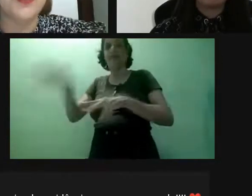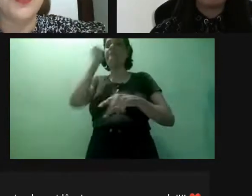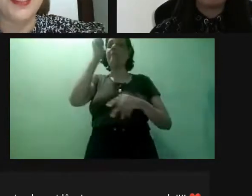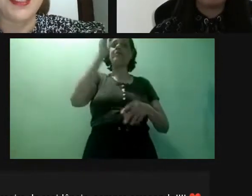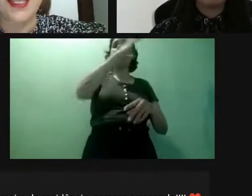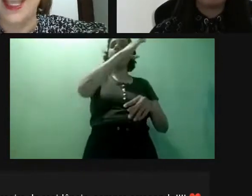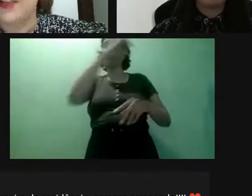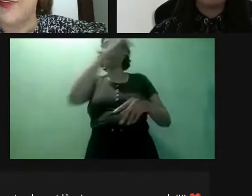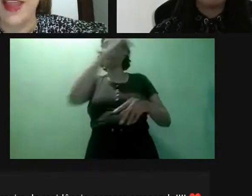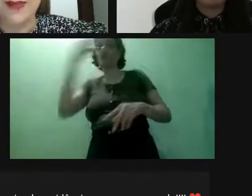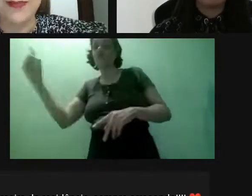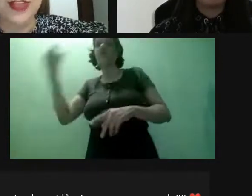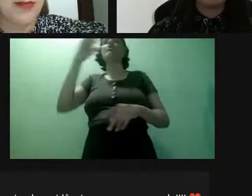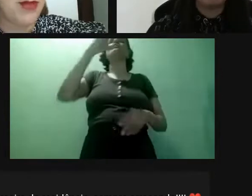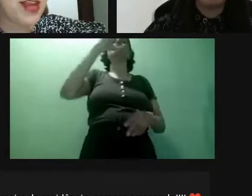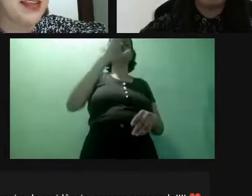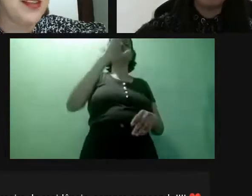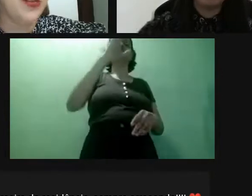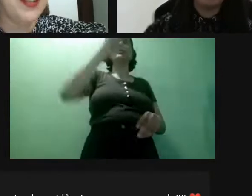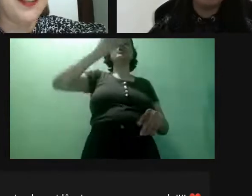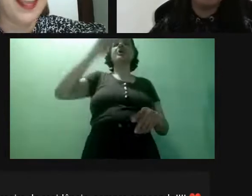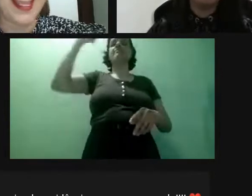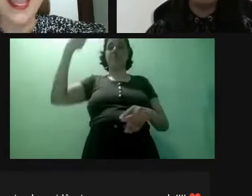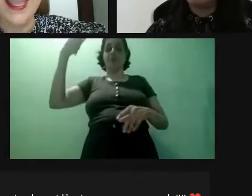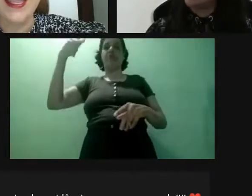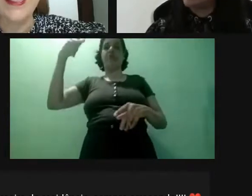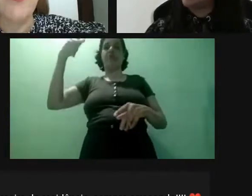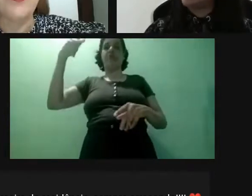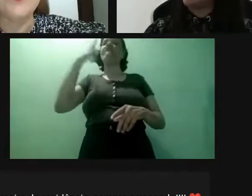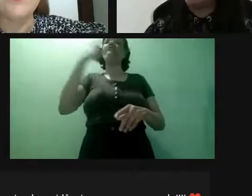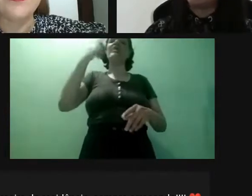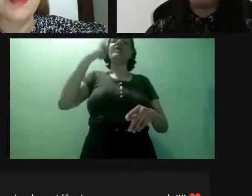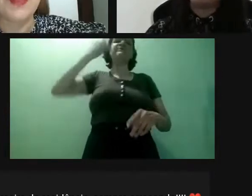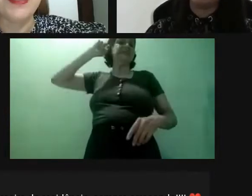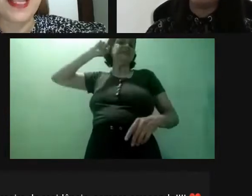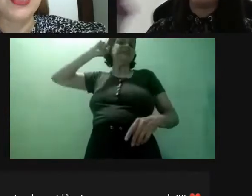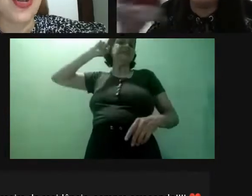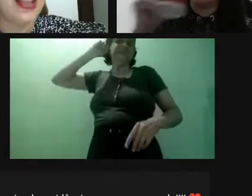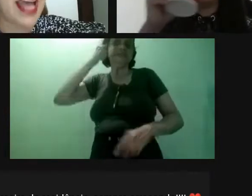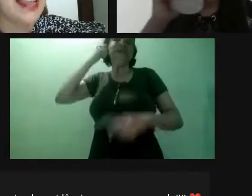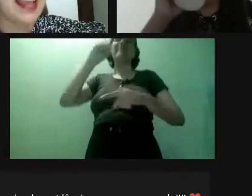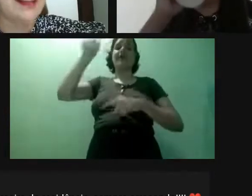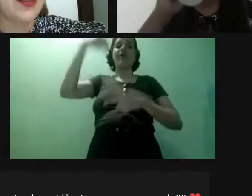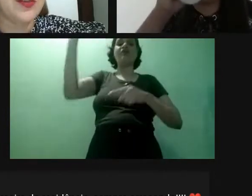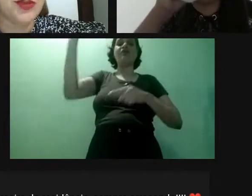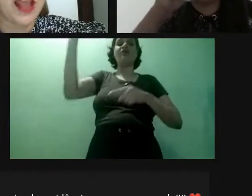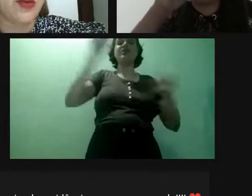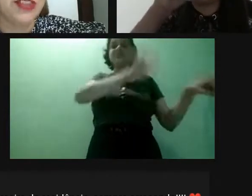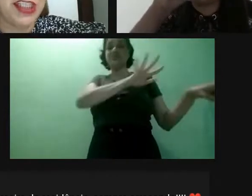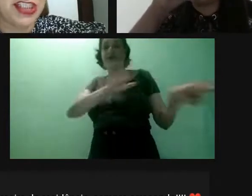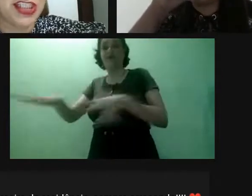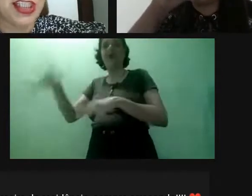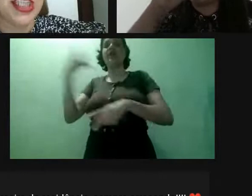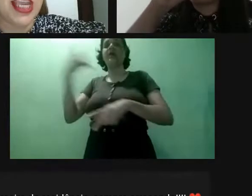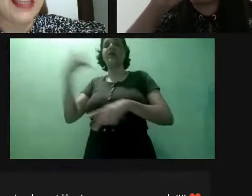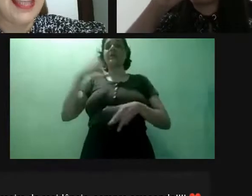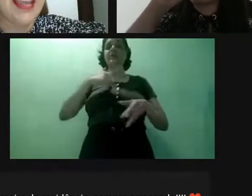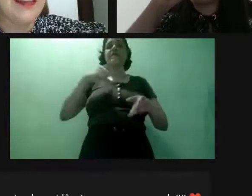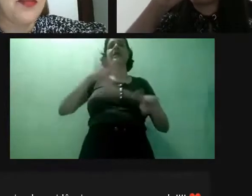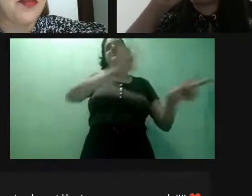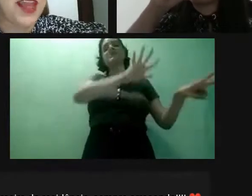CGIP, Alcioneide, vai puxar minha orelha se eu não disser. E na próxima semana tem a Jornada de Ações